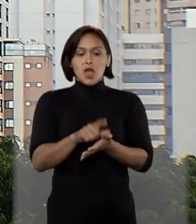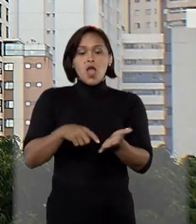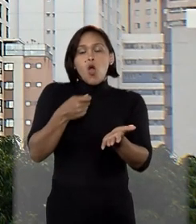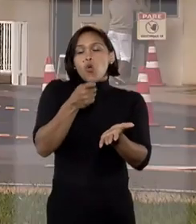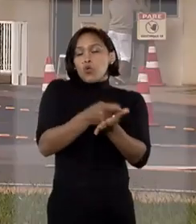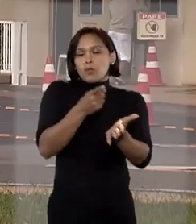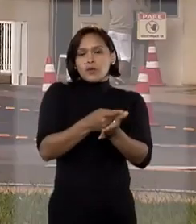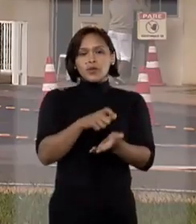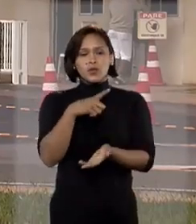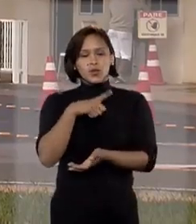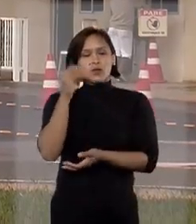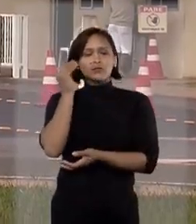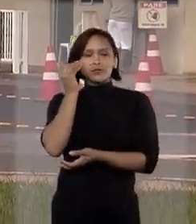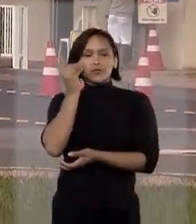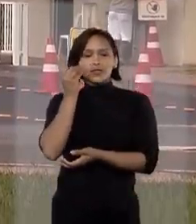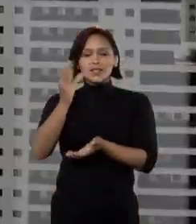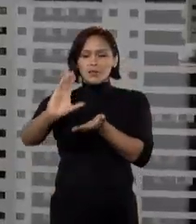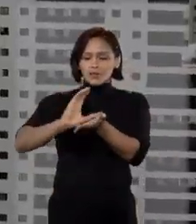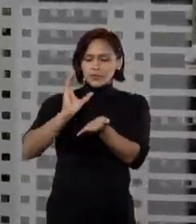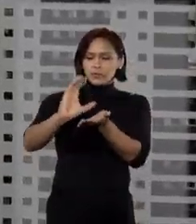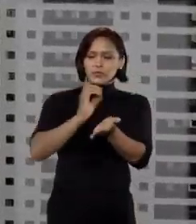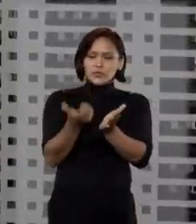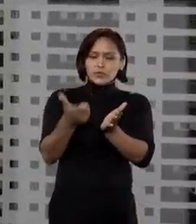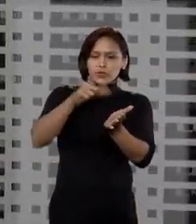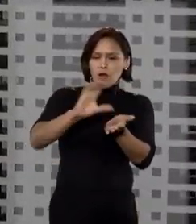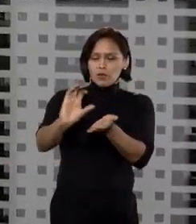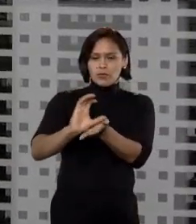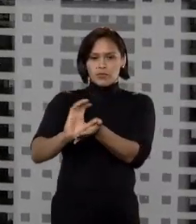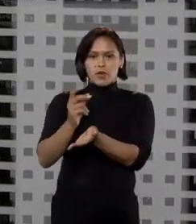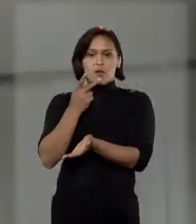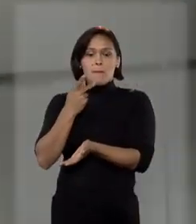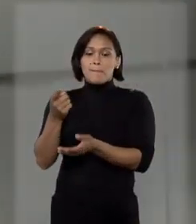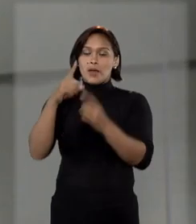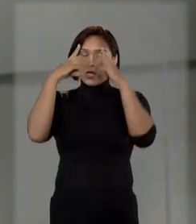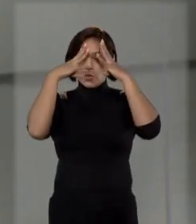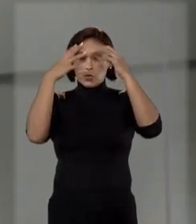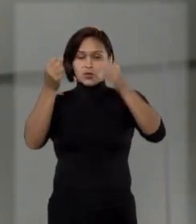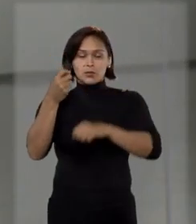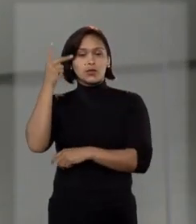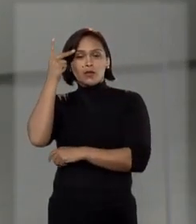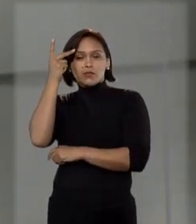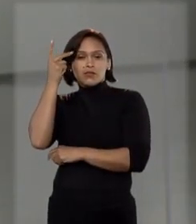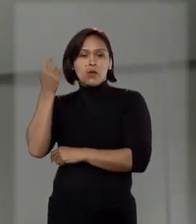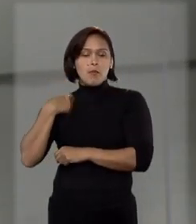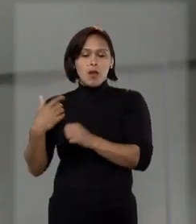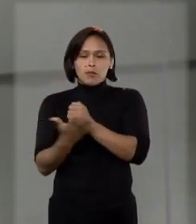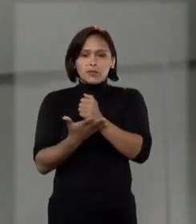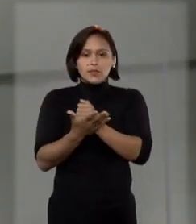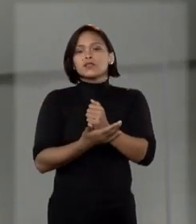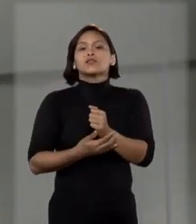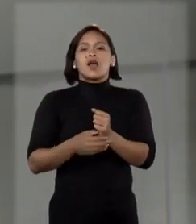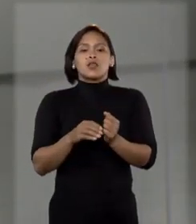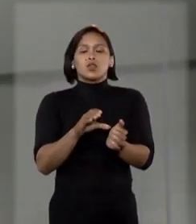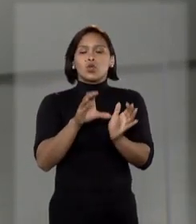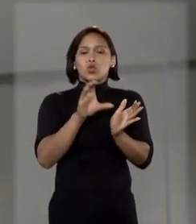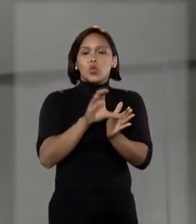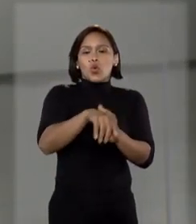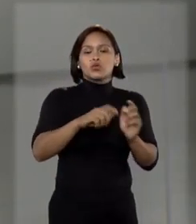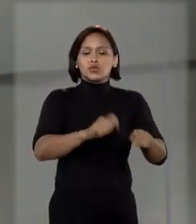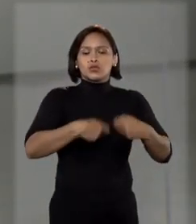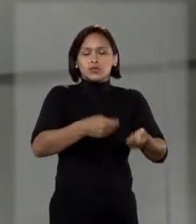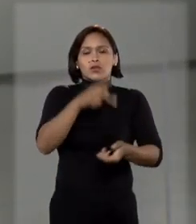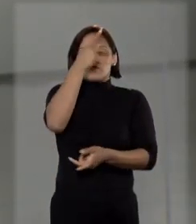O comprador tentava receber de volta os valores até então pagos. O Tribunal de Justiça de São Paulo, com base no Código de